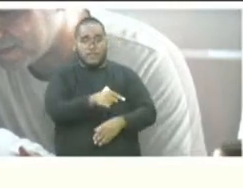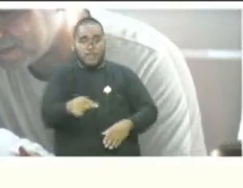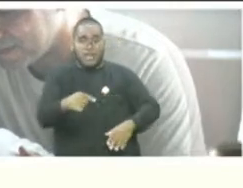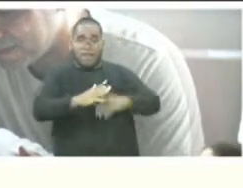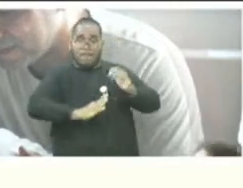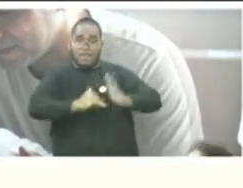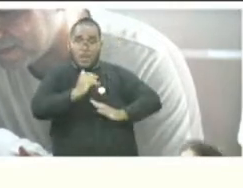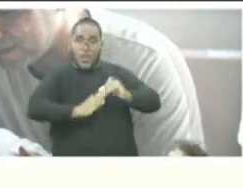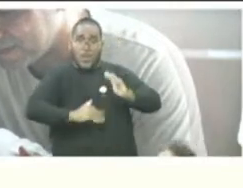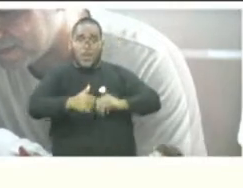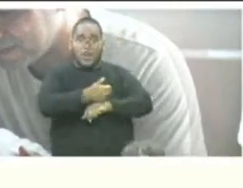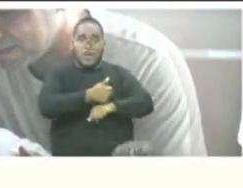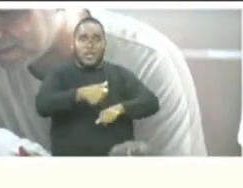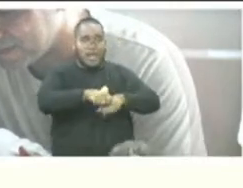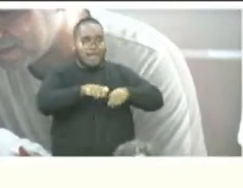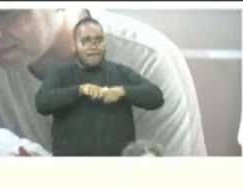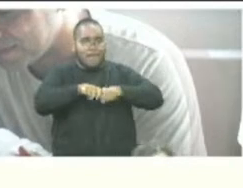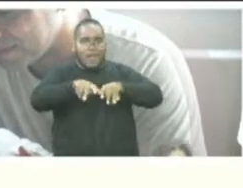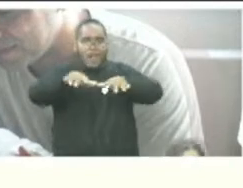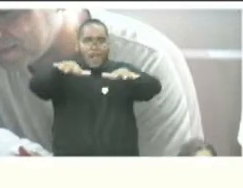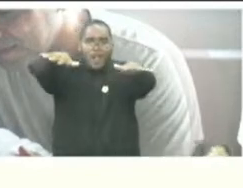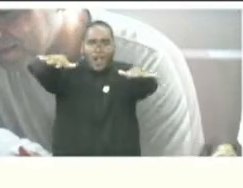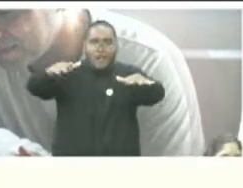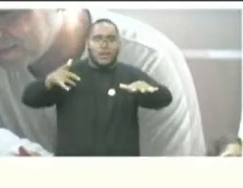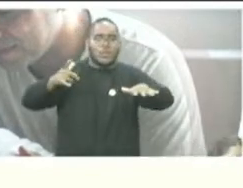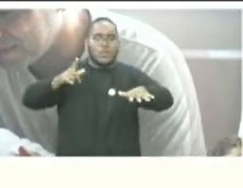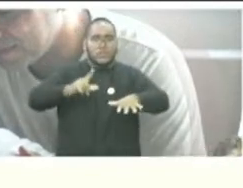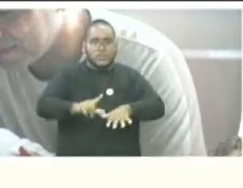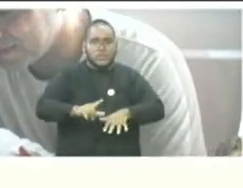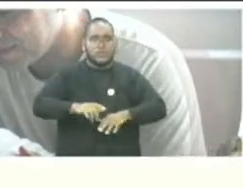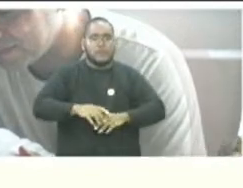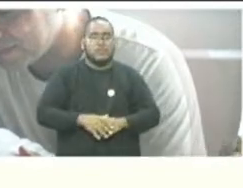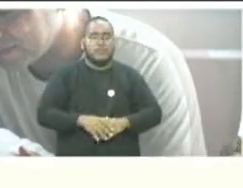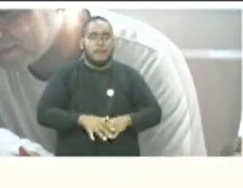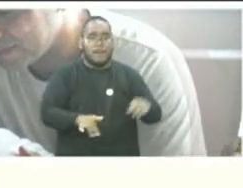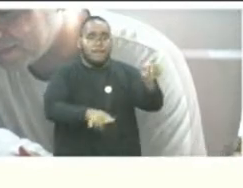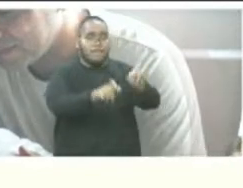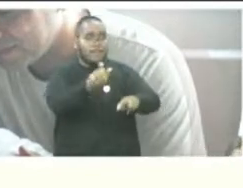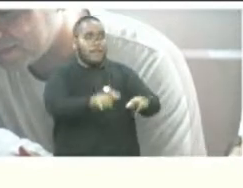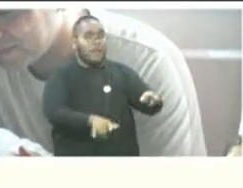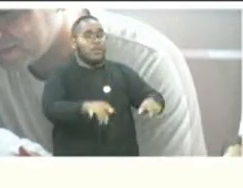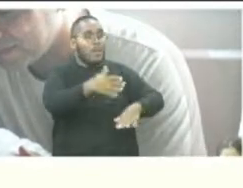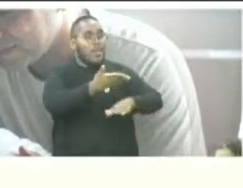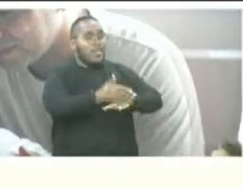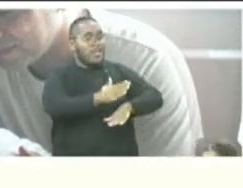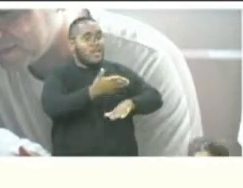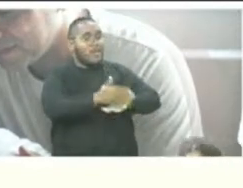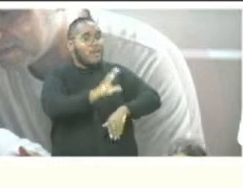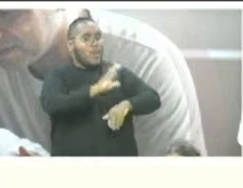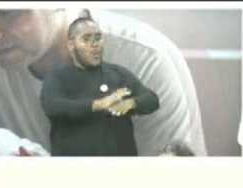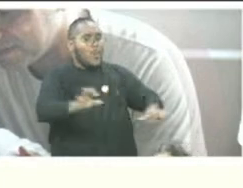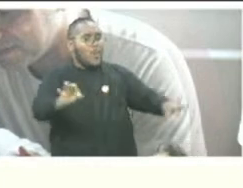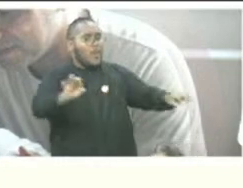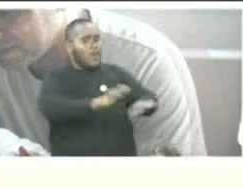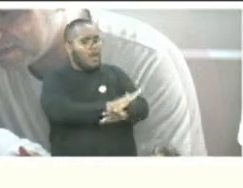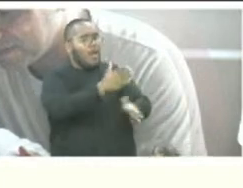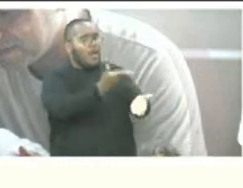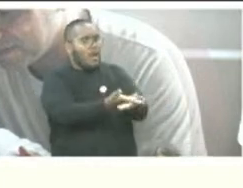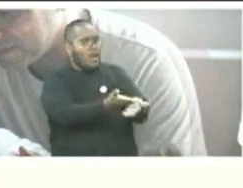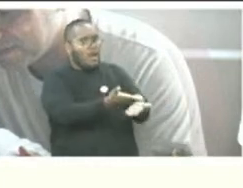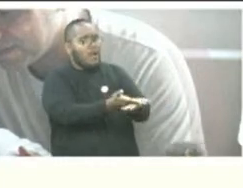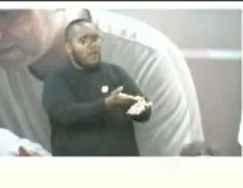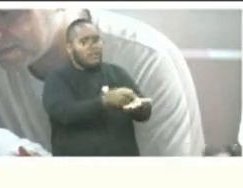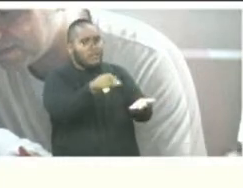sejam multiplicadores, para que a gente consiga pegar essas pessoas que fizeram treinamento, que estão ativamente fazendo o transporte